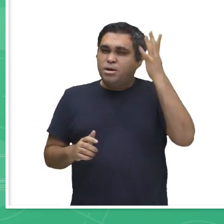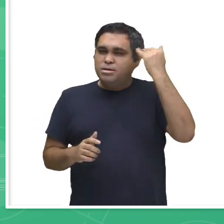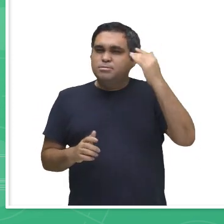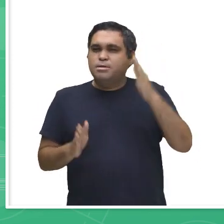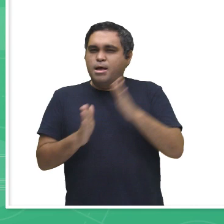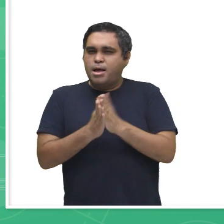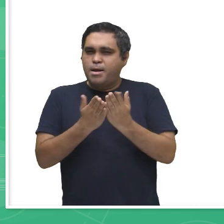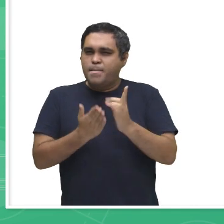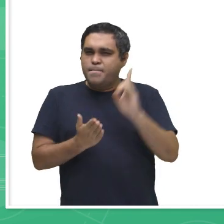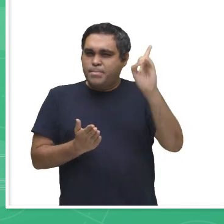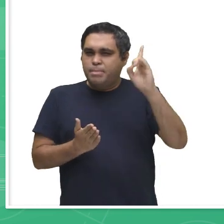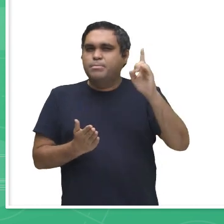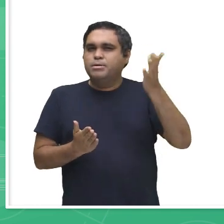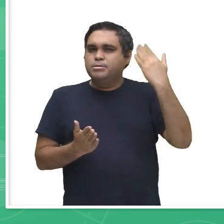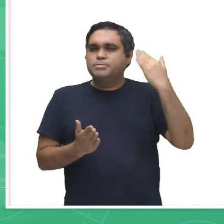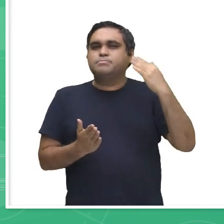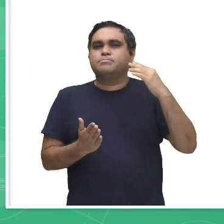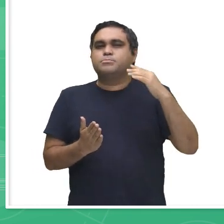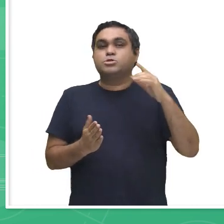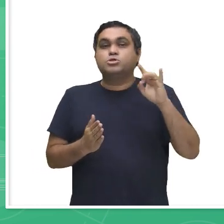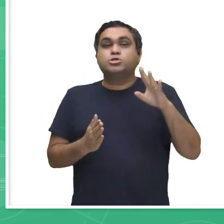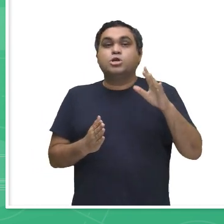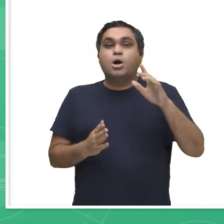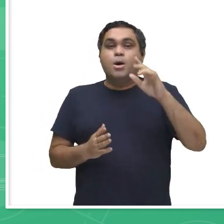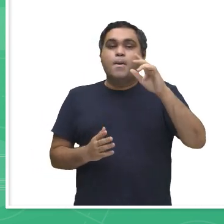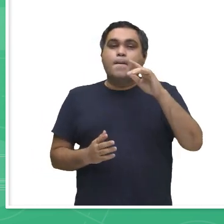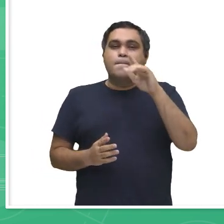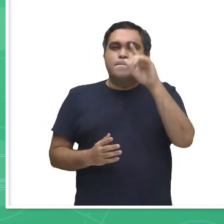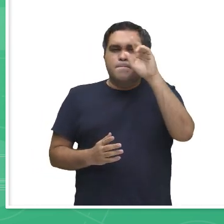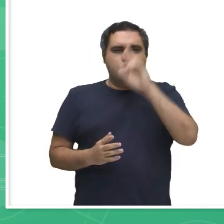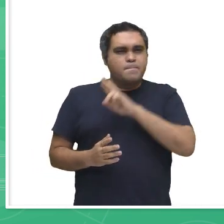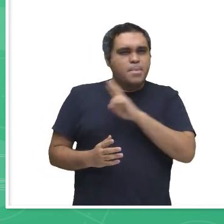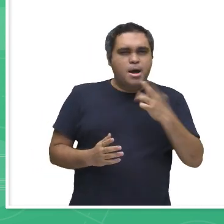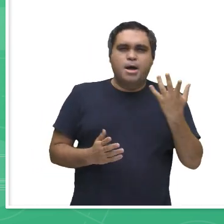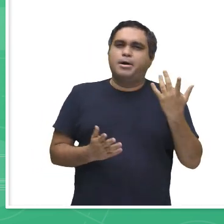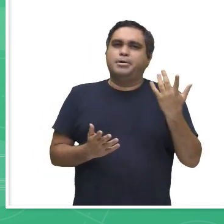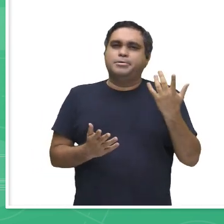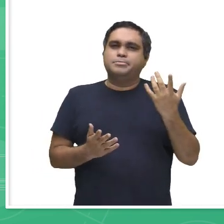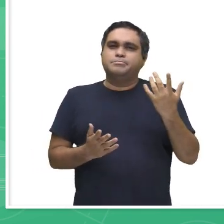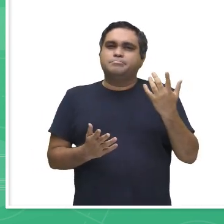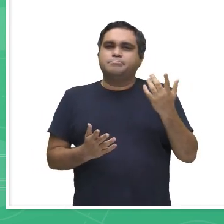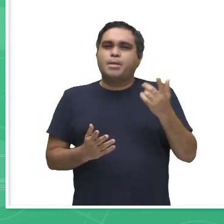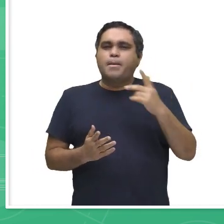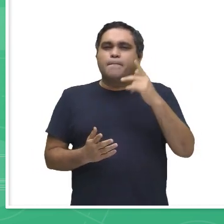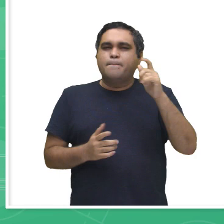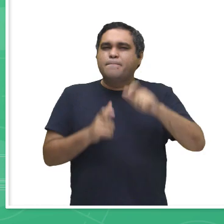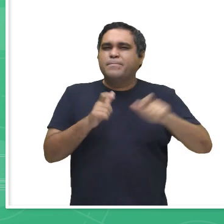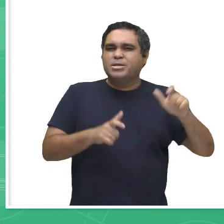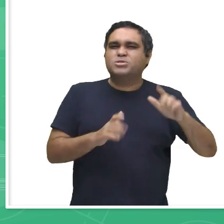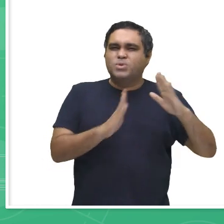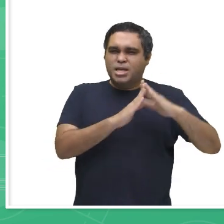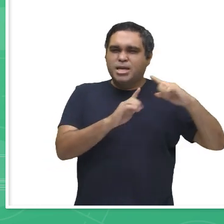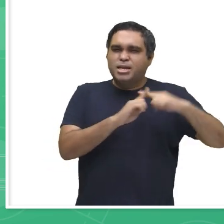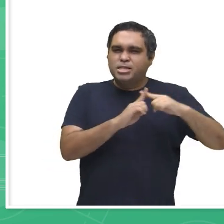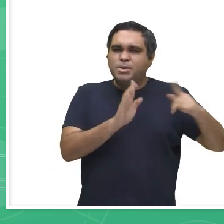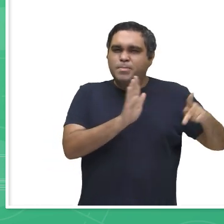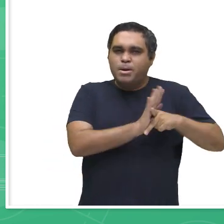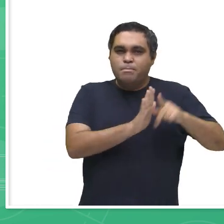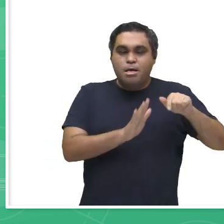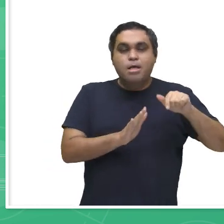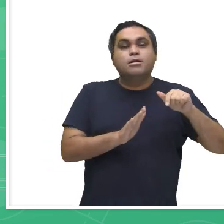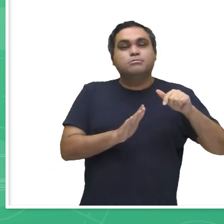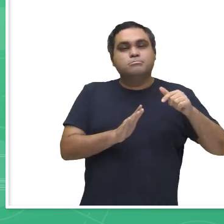traduzida, lida, interpretada pelos padres da igreja, ela passa a ser interpretada ela vai ser traduzida para a